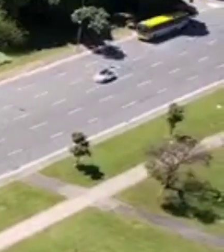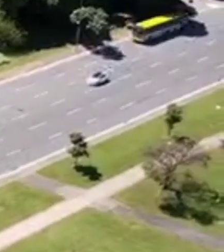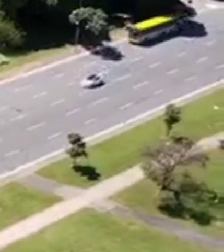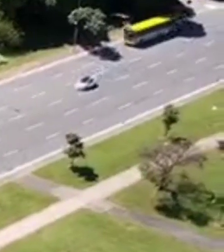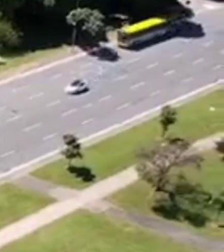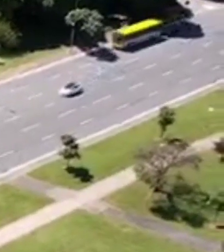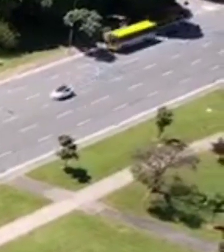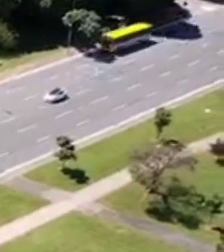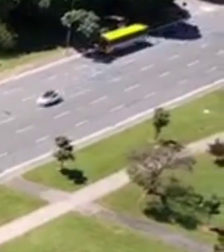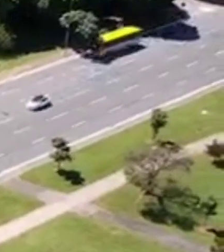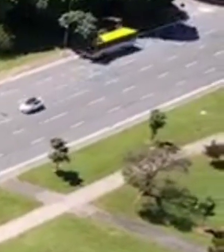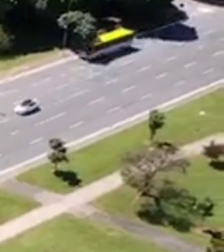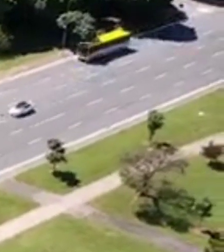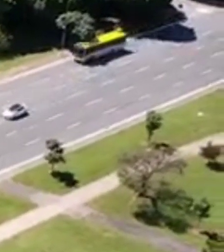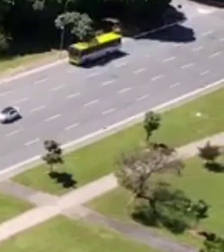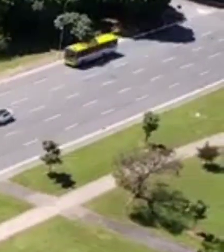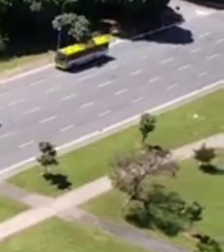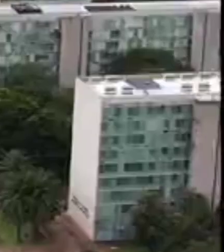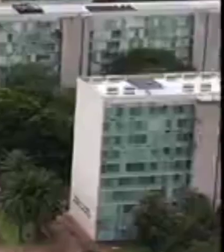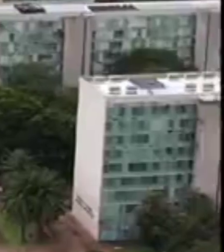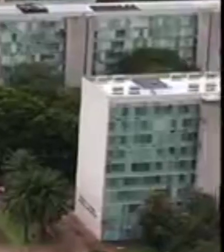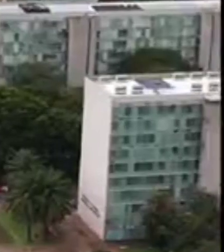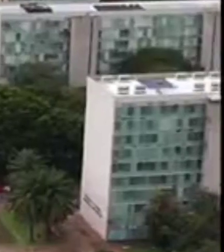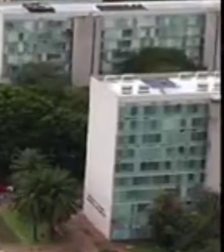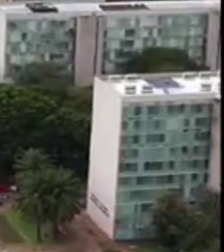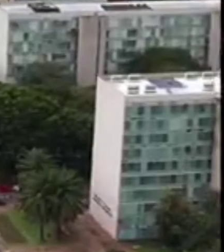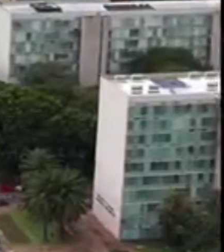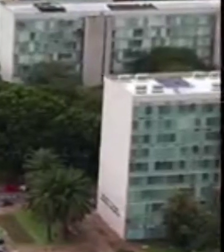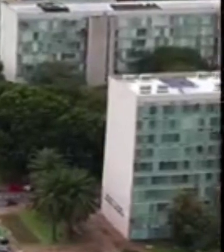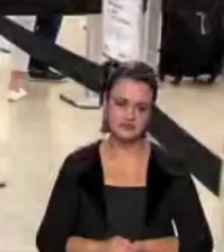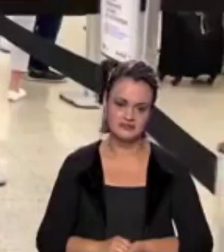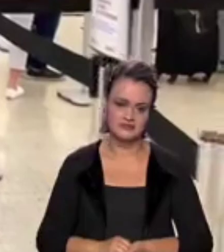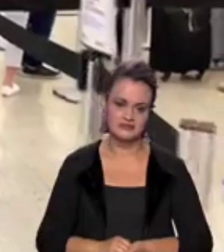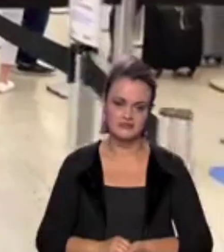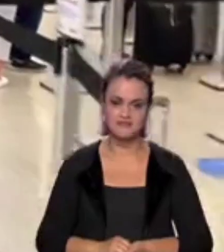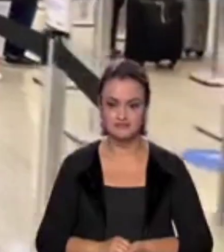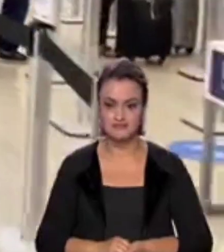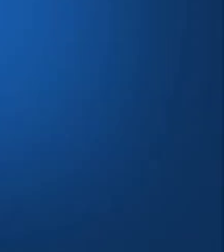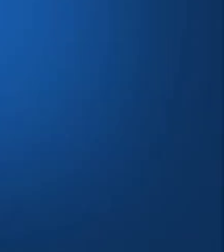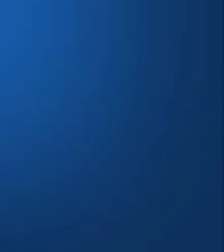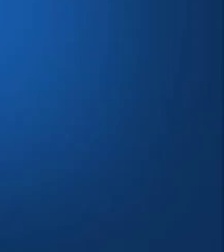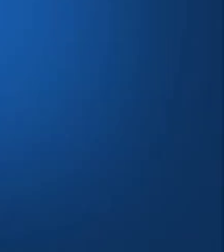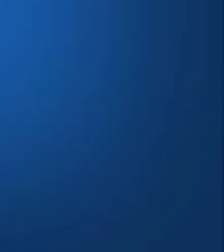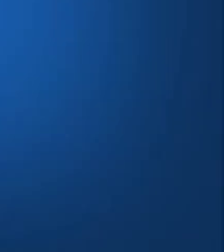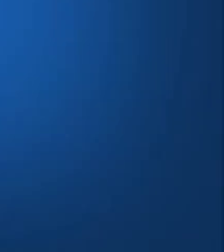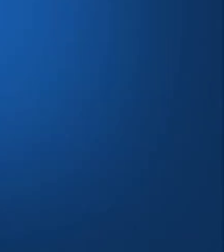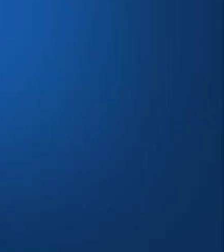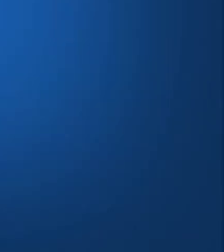Eu sou Bruno Barro.